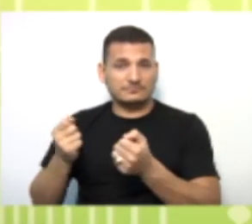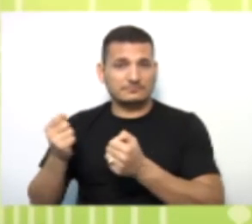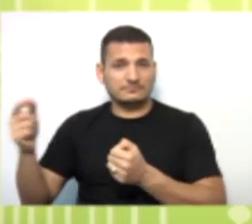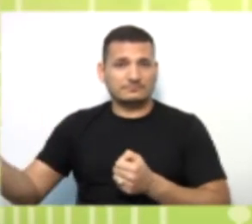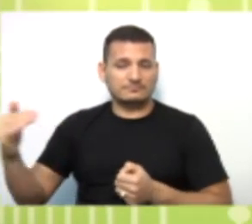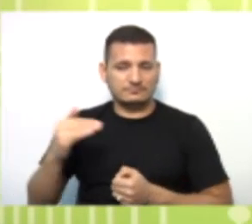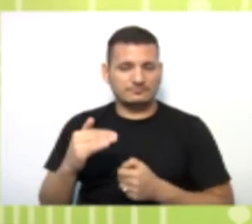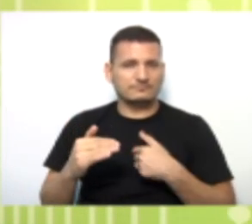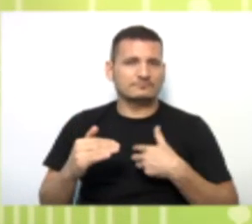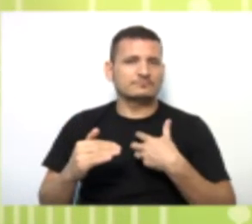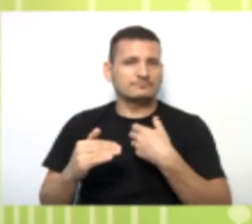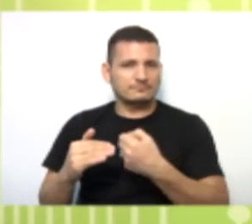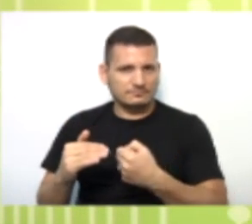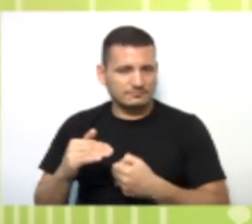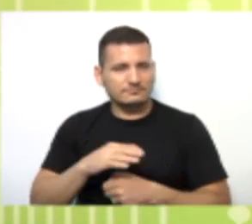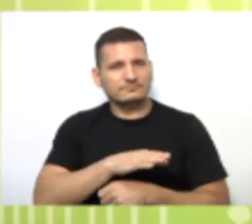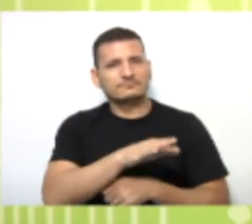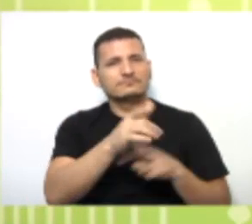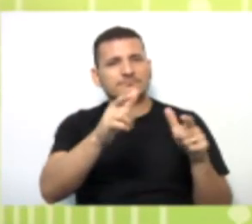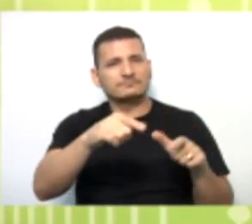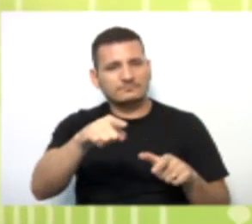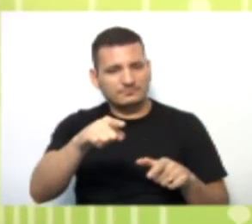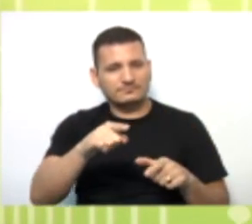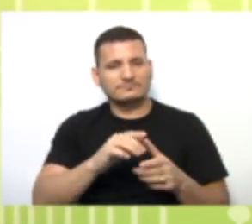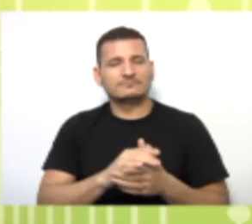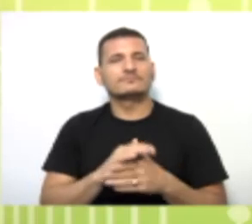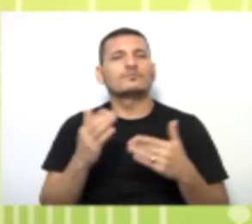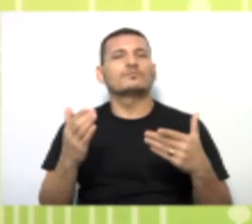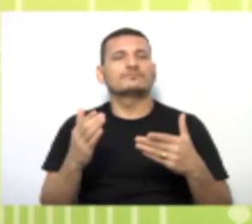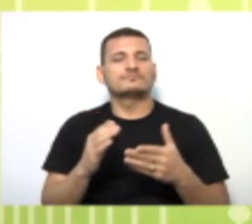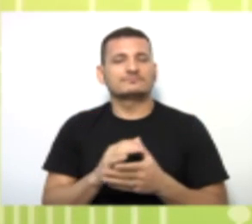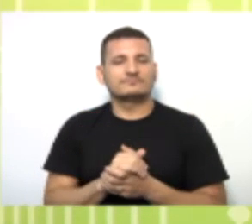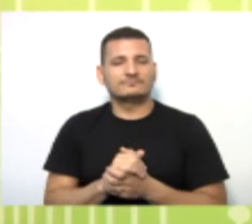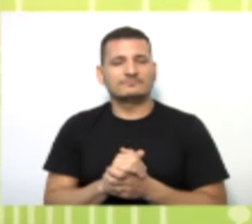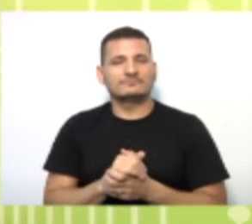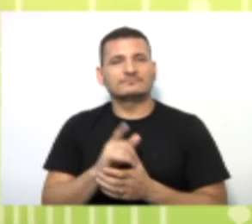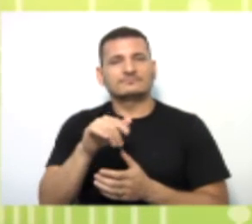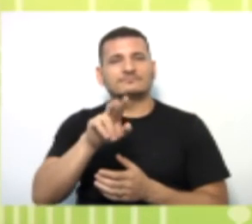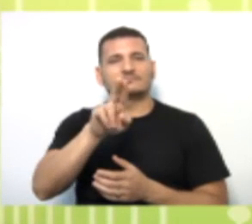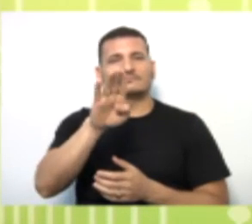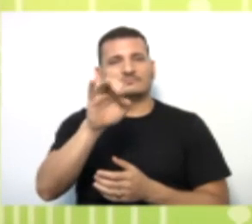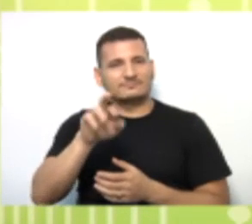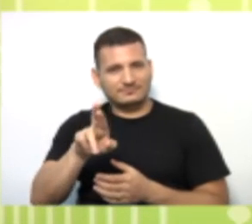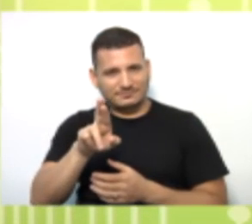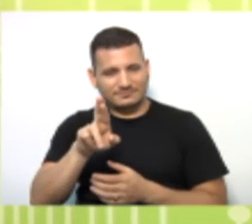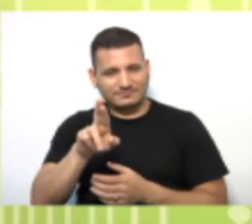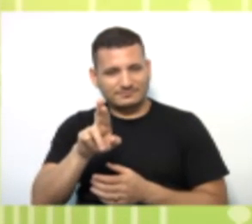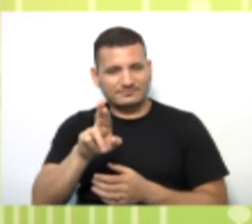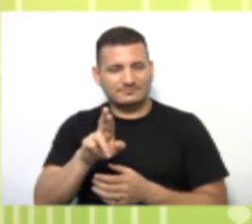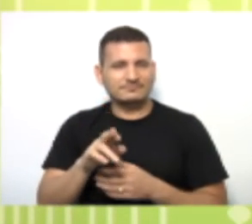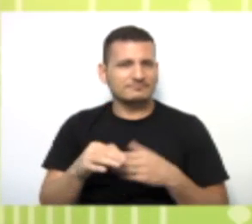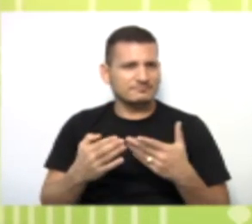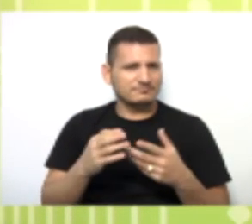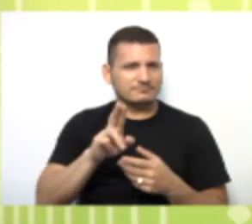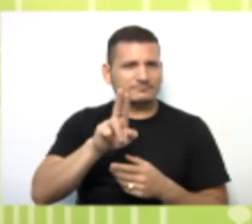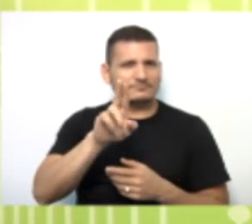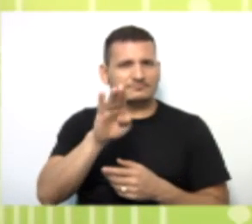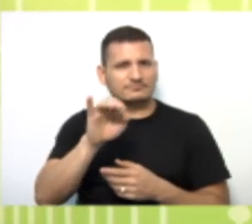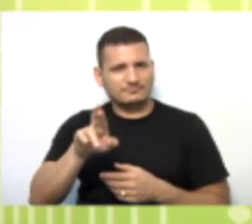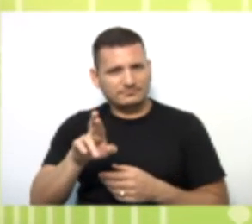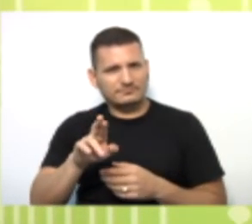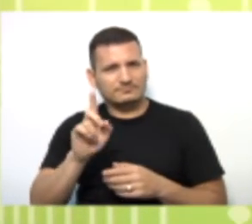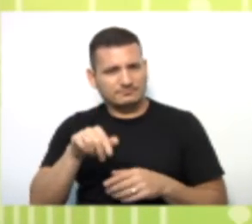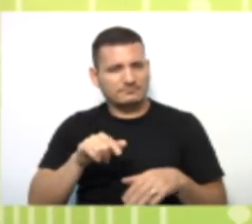e me levar em outro lugar e eu já sabe o preço. Que aplicativo é esse? É o nosso Uber, né, pessoal? Poxa, professor, então que significa que o Uber foi